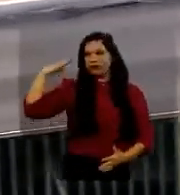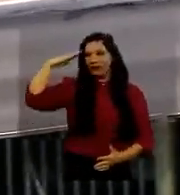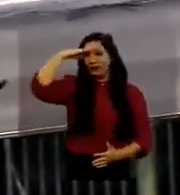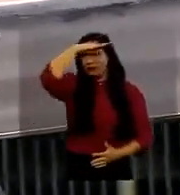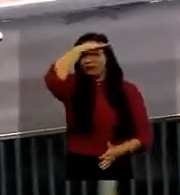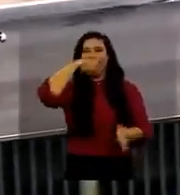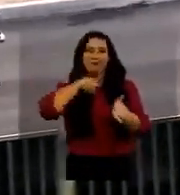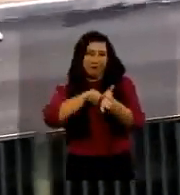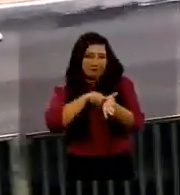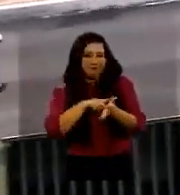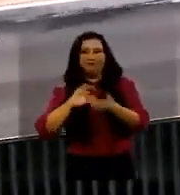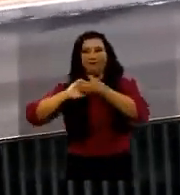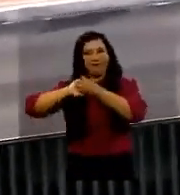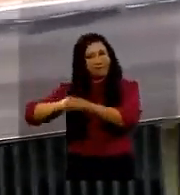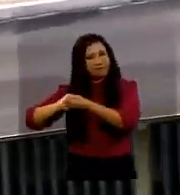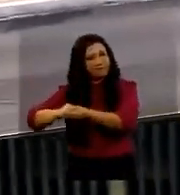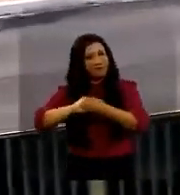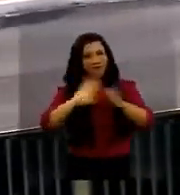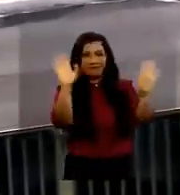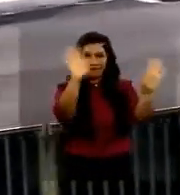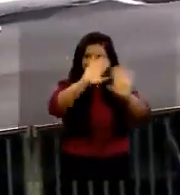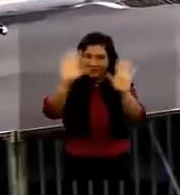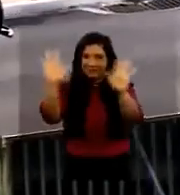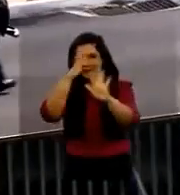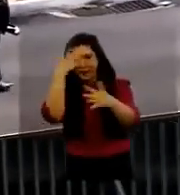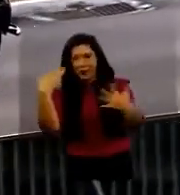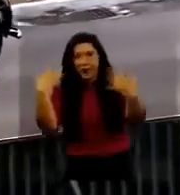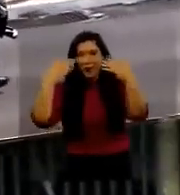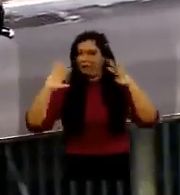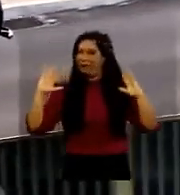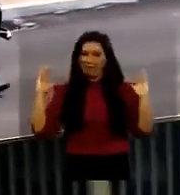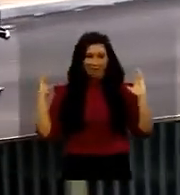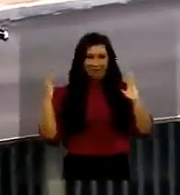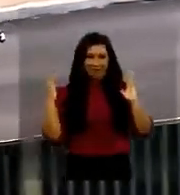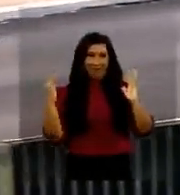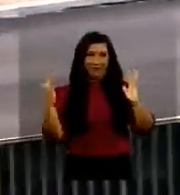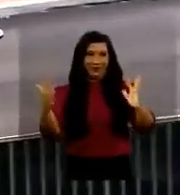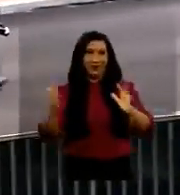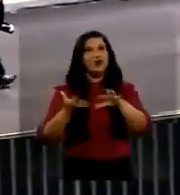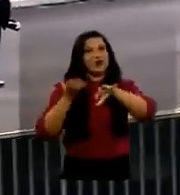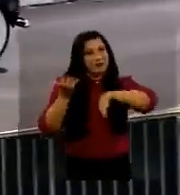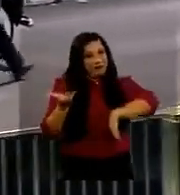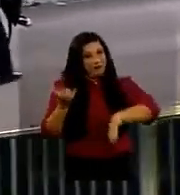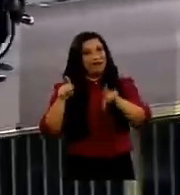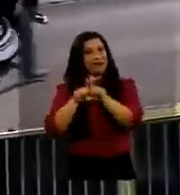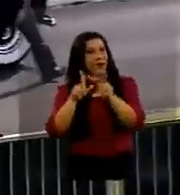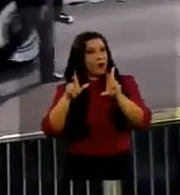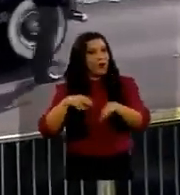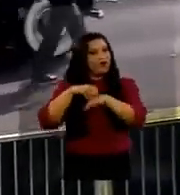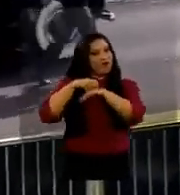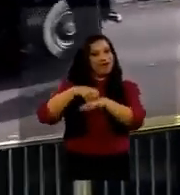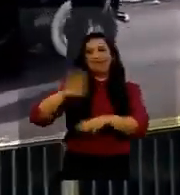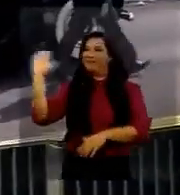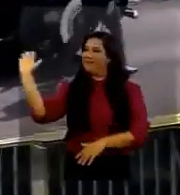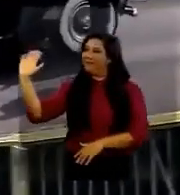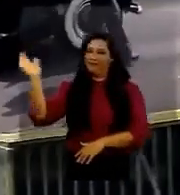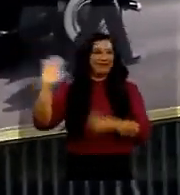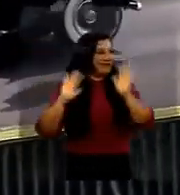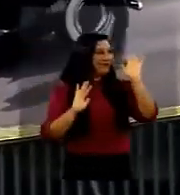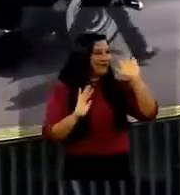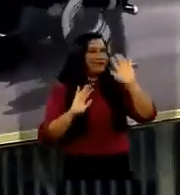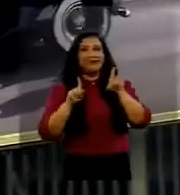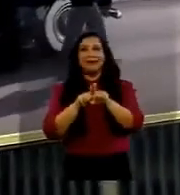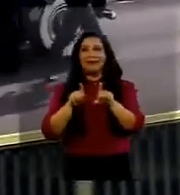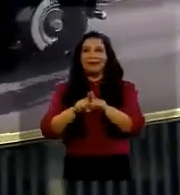revista, cumprimentando o público que estava ali na lateral do Congresso Nacional, como faz agora neste momento também, e